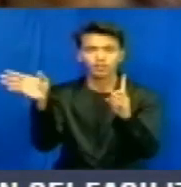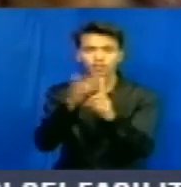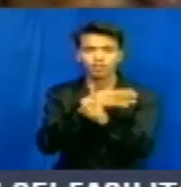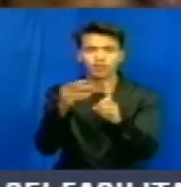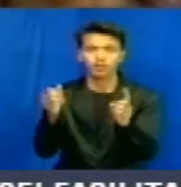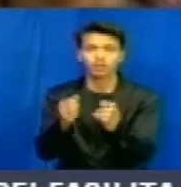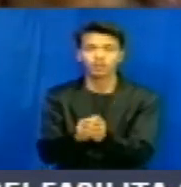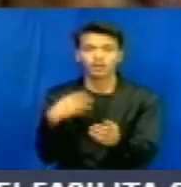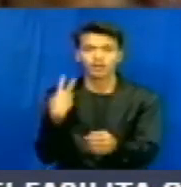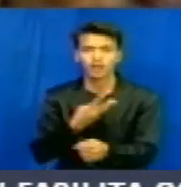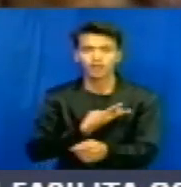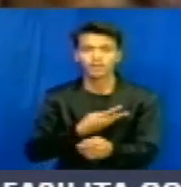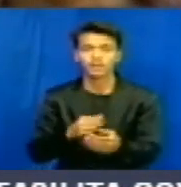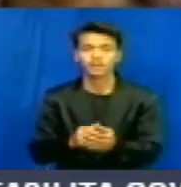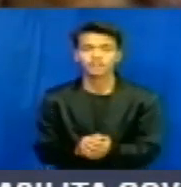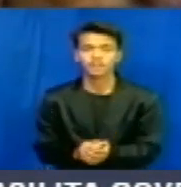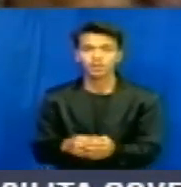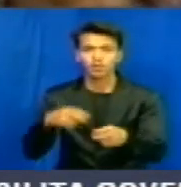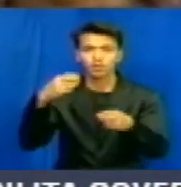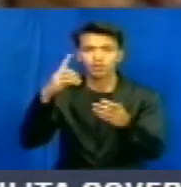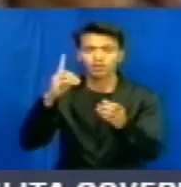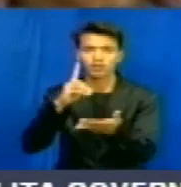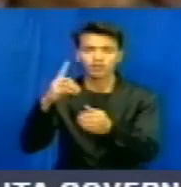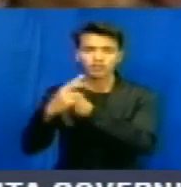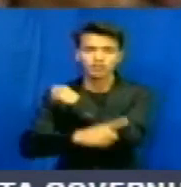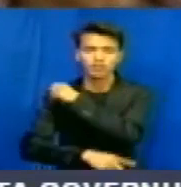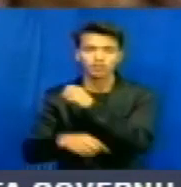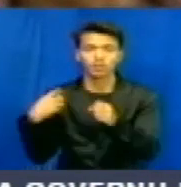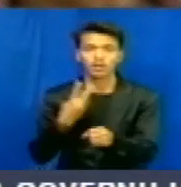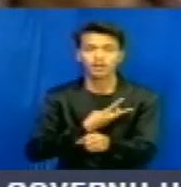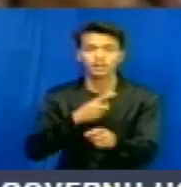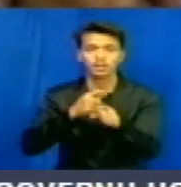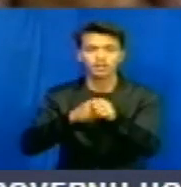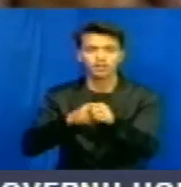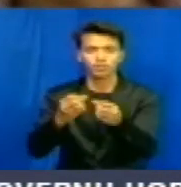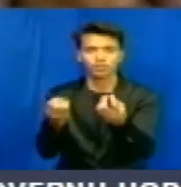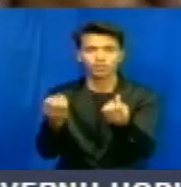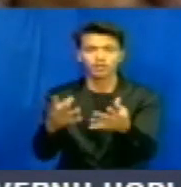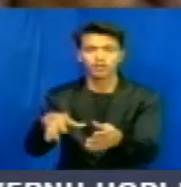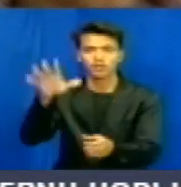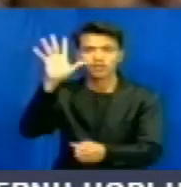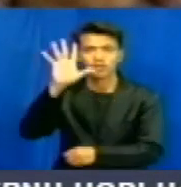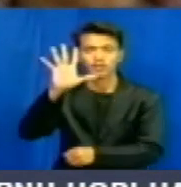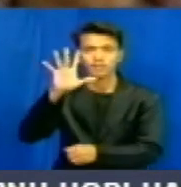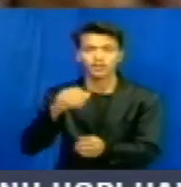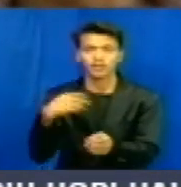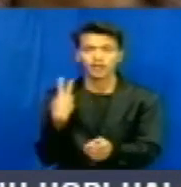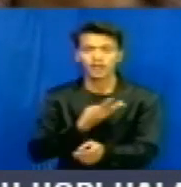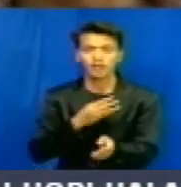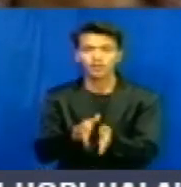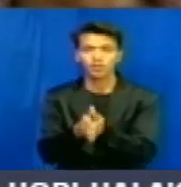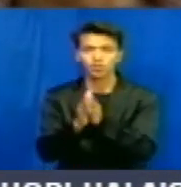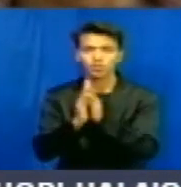amate amniissim, acusa no castigo a mim, lemo lemo, o tempo naru. Lima, a mim russo